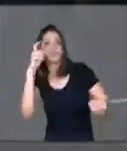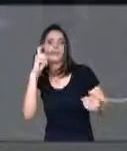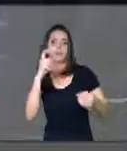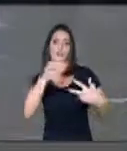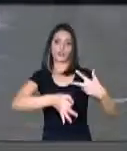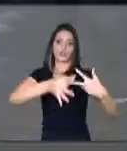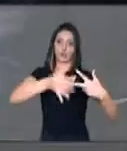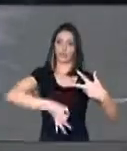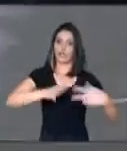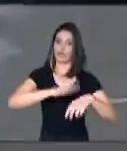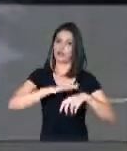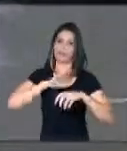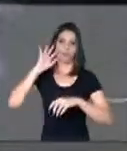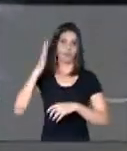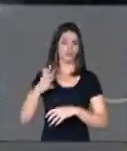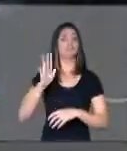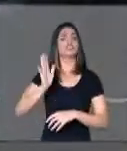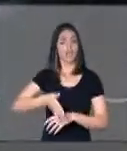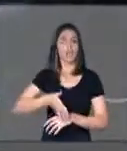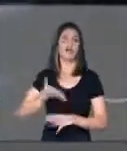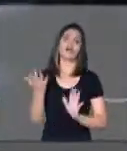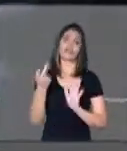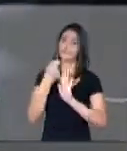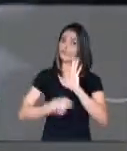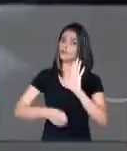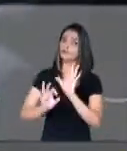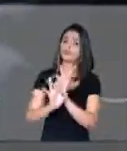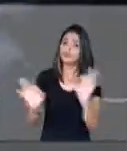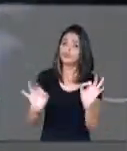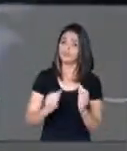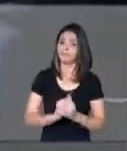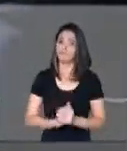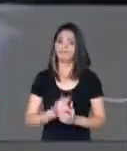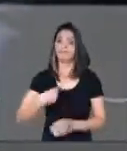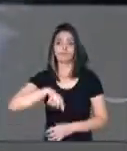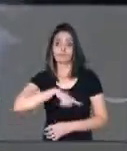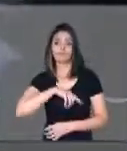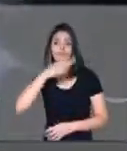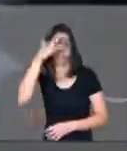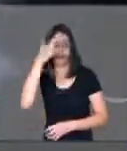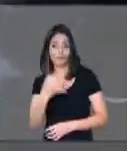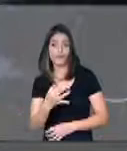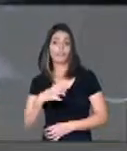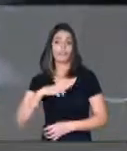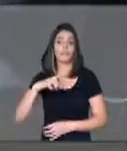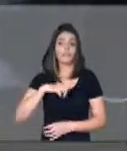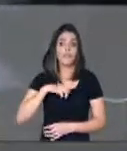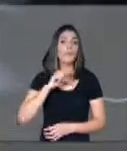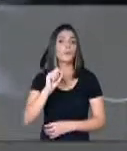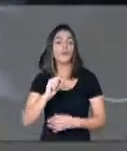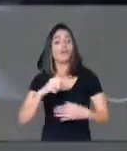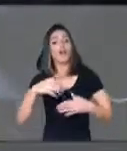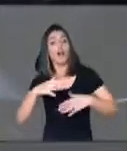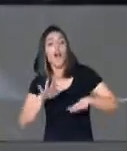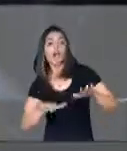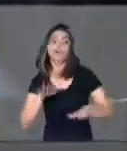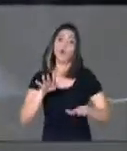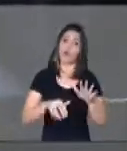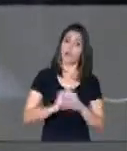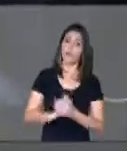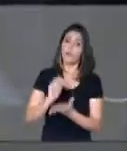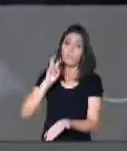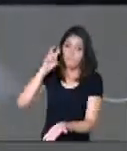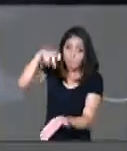Poder Judiciário. Isso foi resolvido. Nós entendemos que tem realmente uma perspectiva razoável na medida em que só se